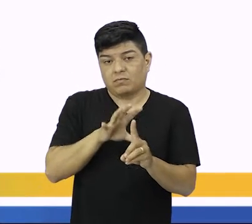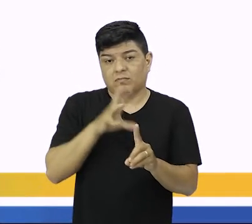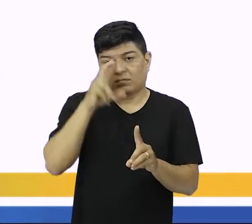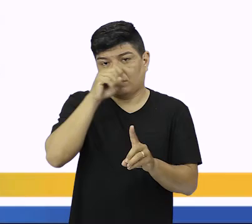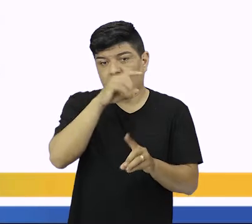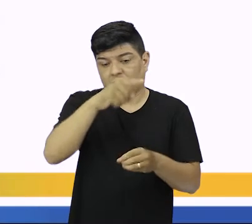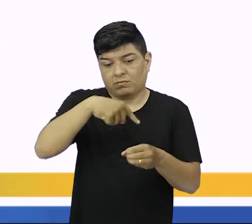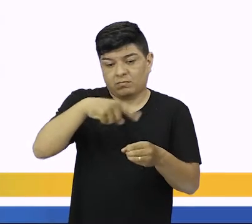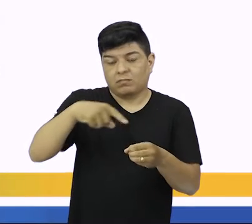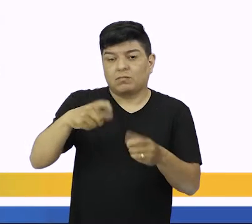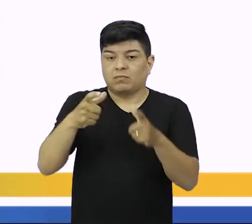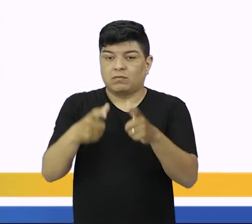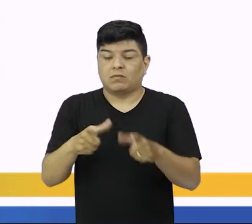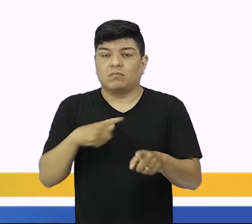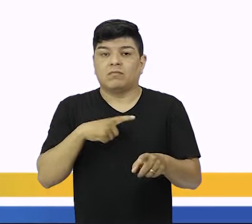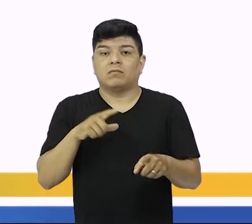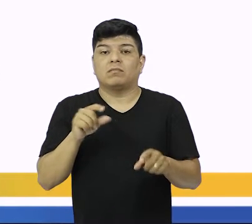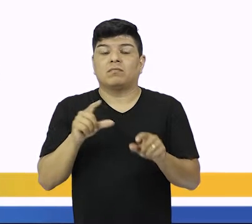cada município ou região